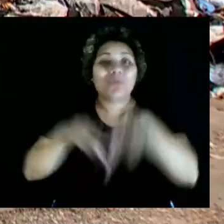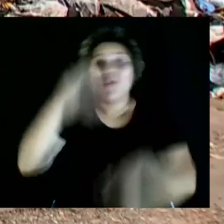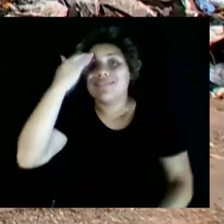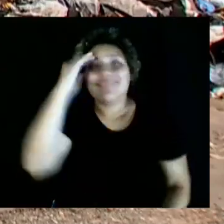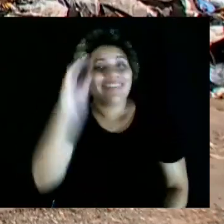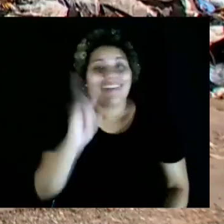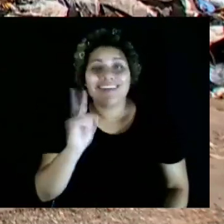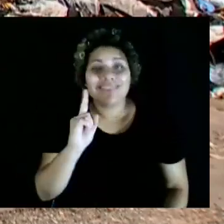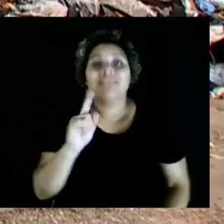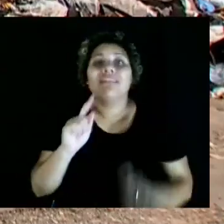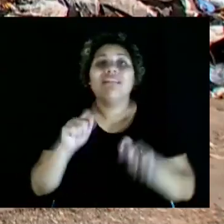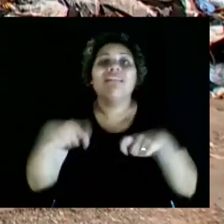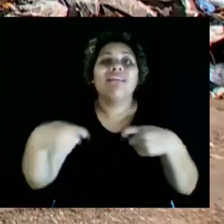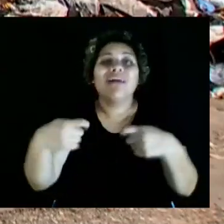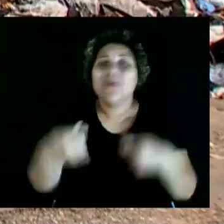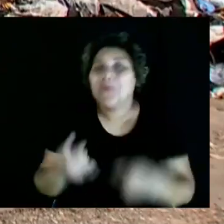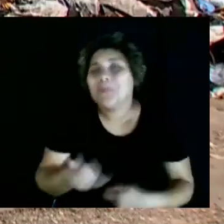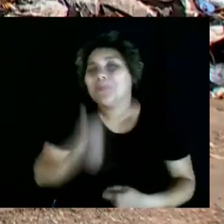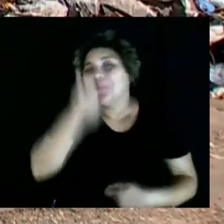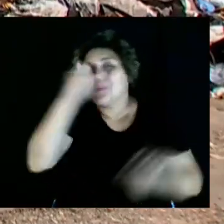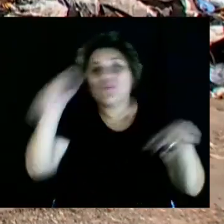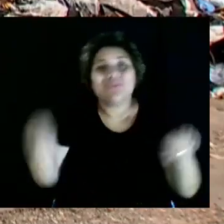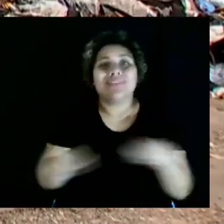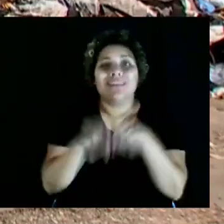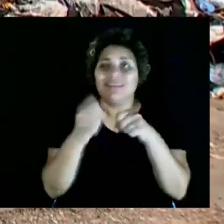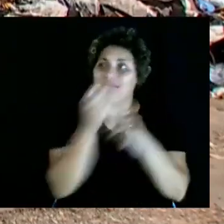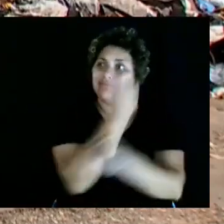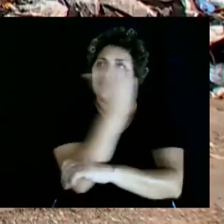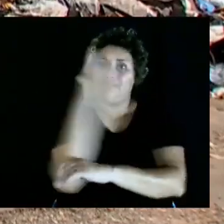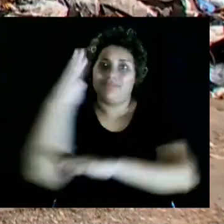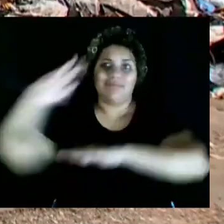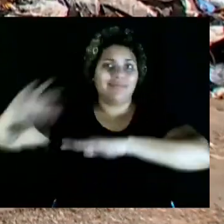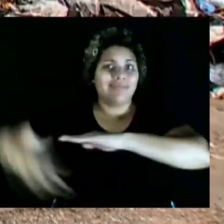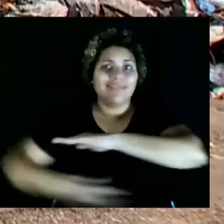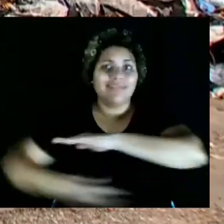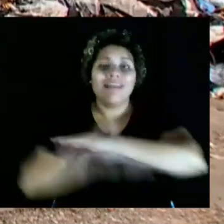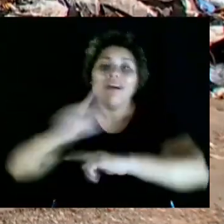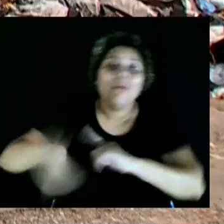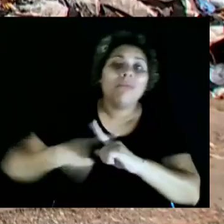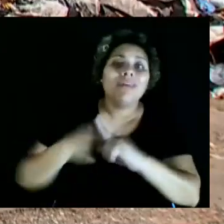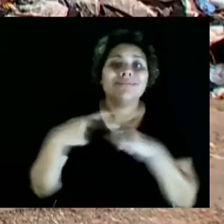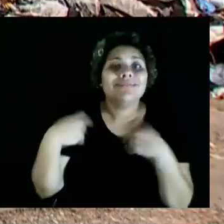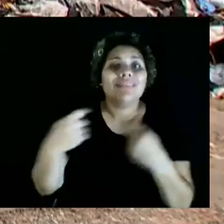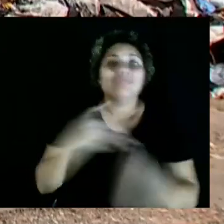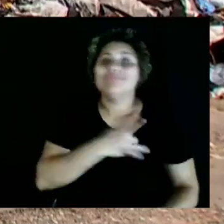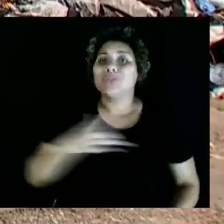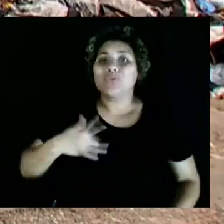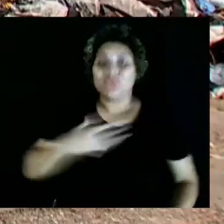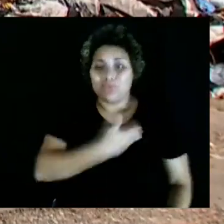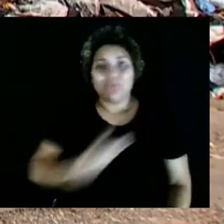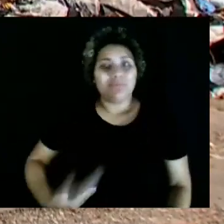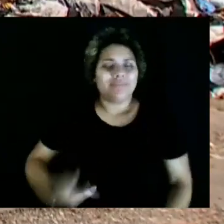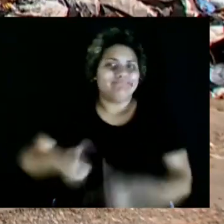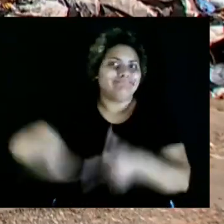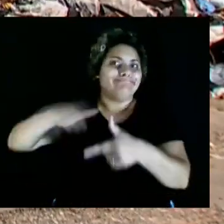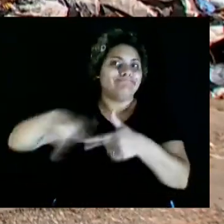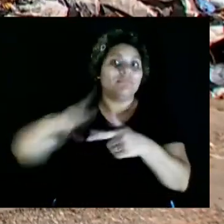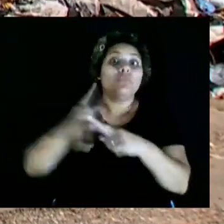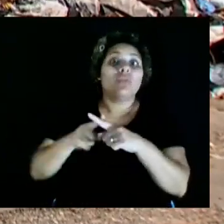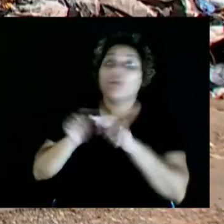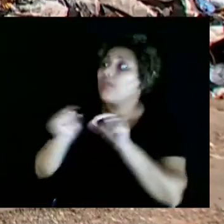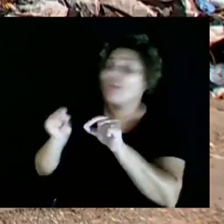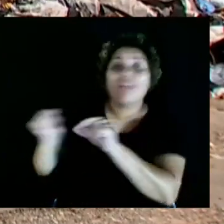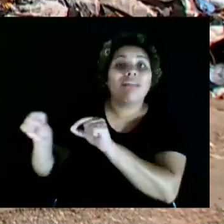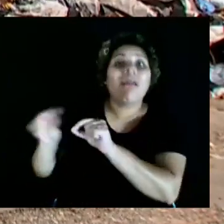ecossistema, também pode trazer um problema de saúde pública. Isso porque lugares como este viram criadouro em potencial